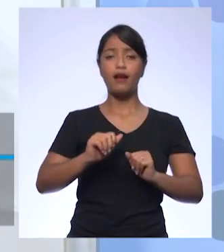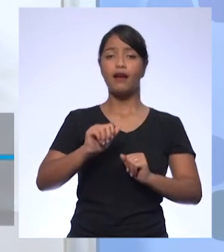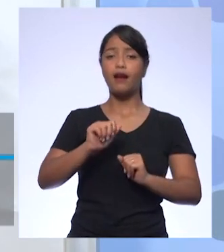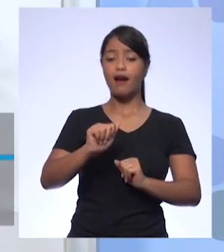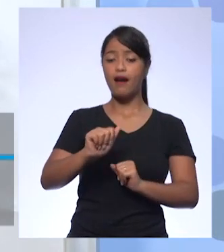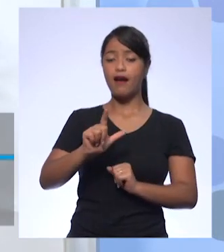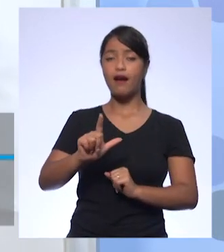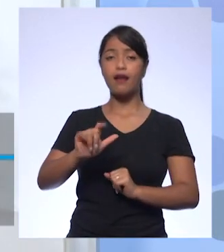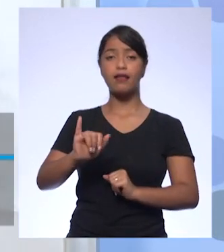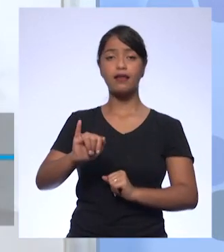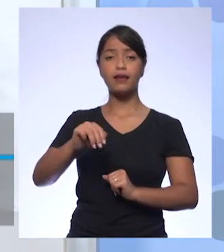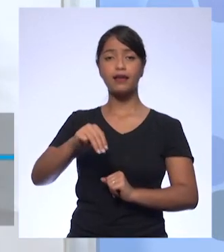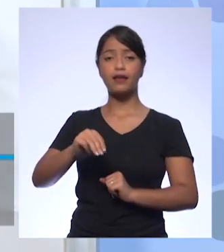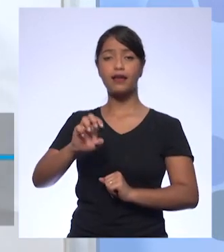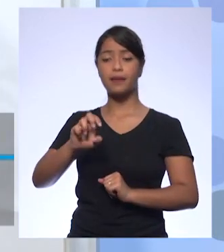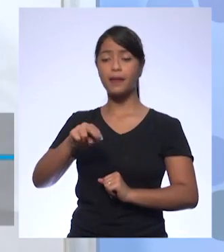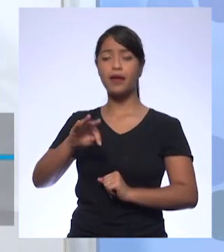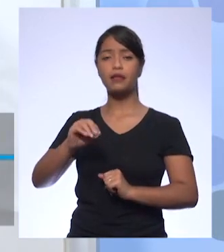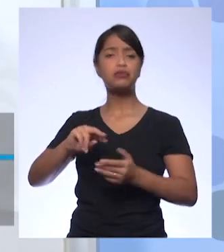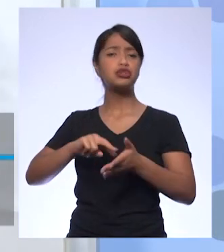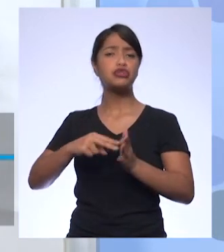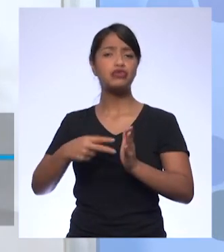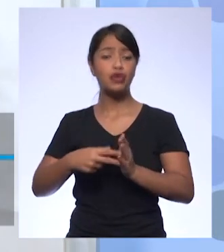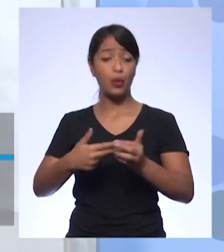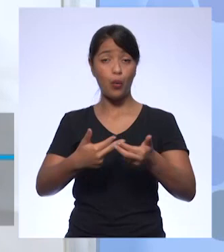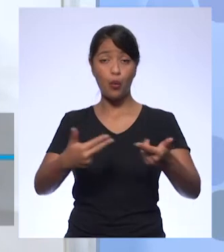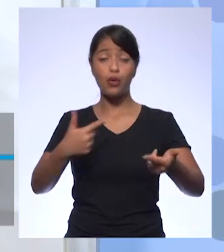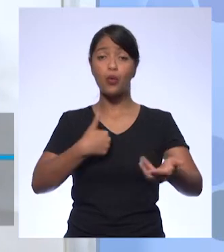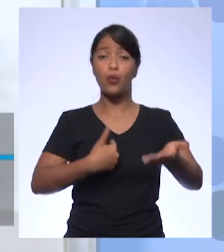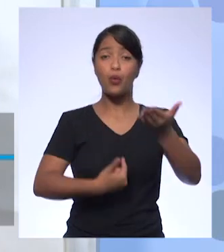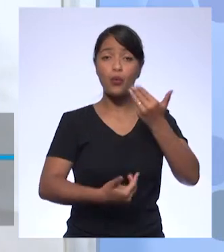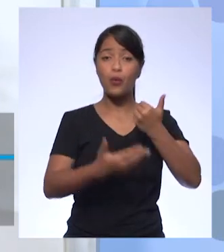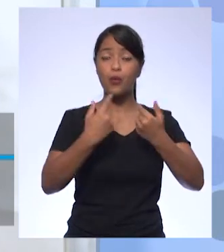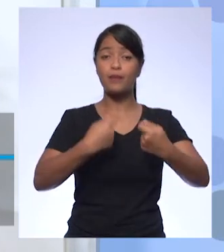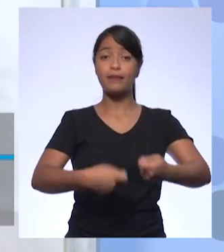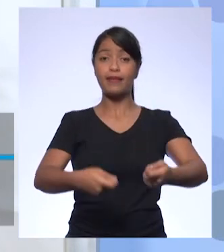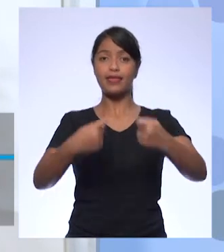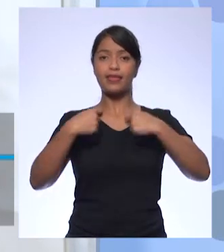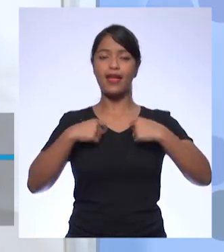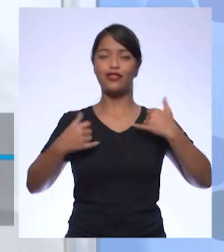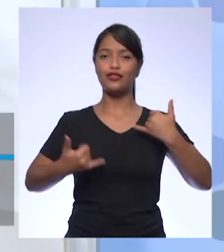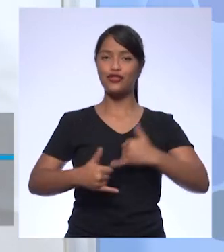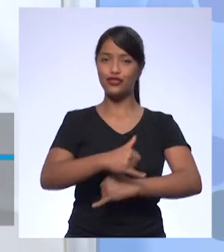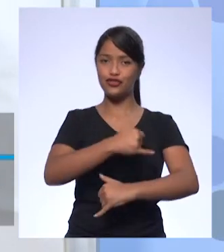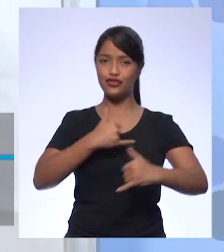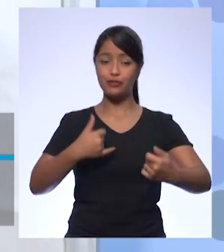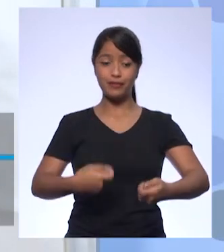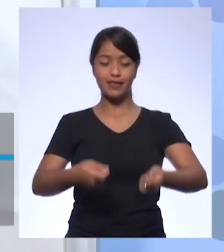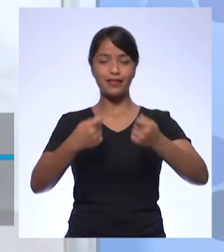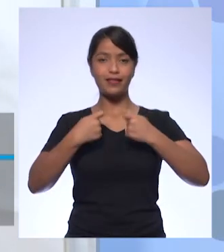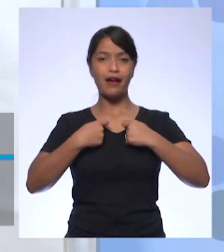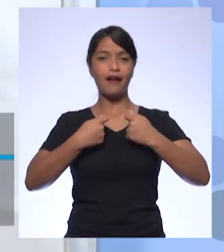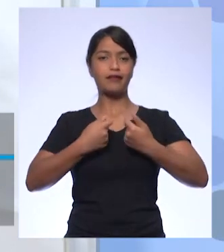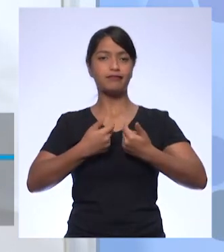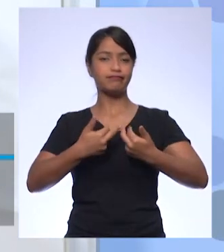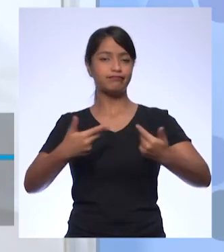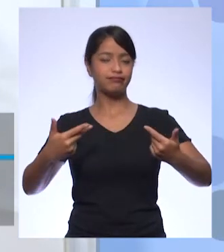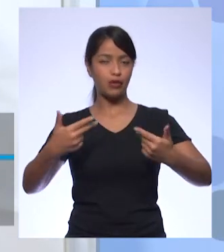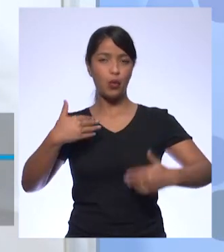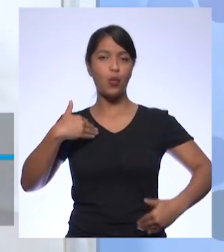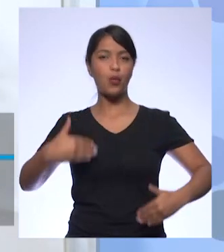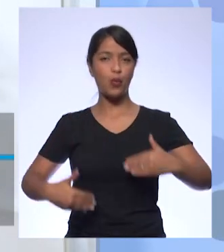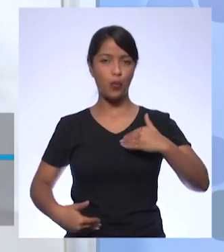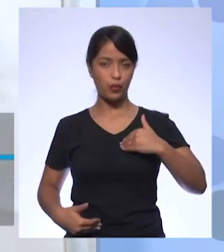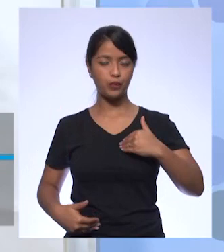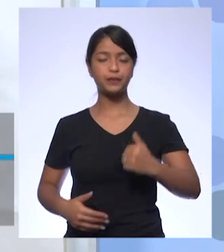tirar, né, energia, para tirar materiais que vão ser utilizados para o nosso corpo, basicamente, tá